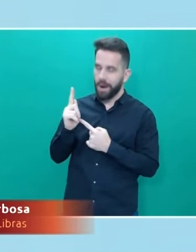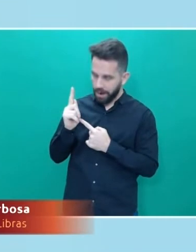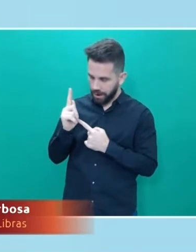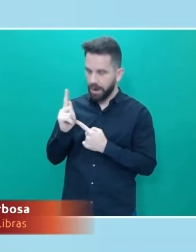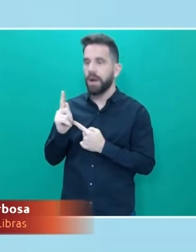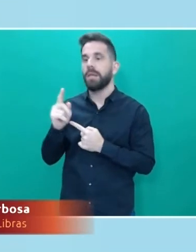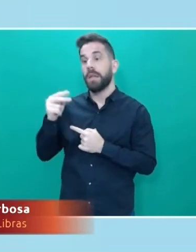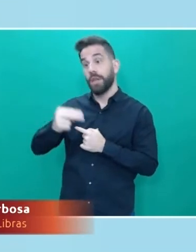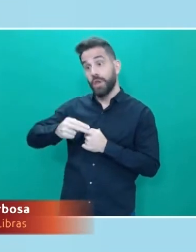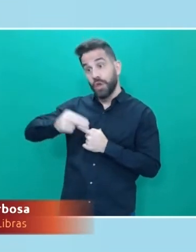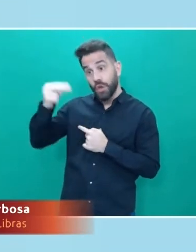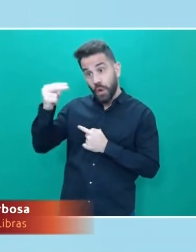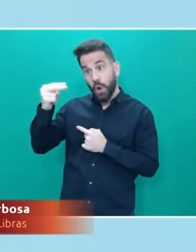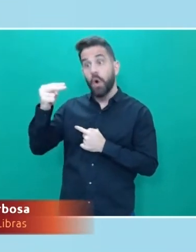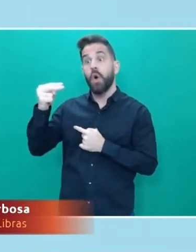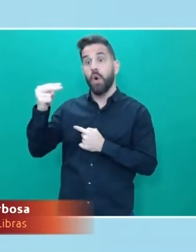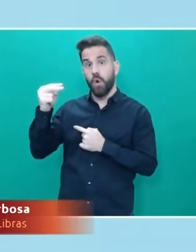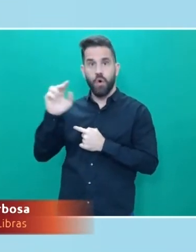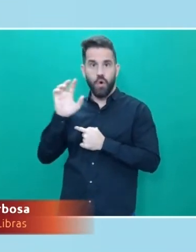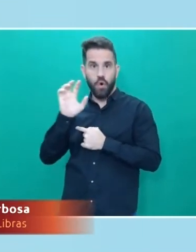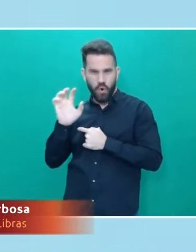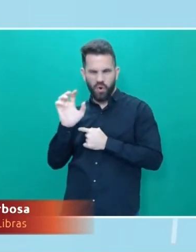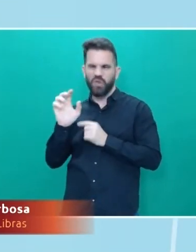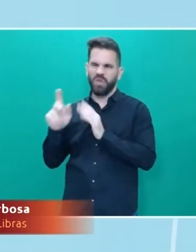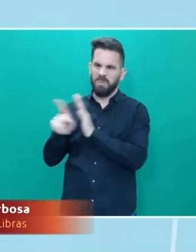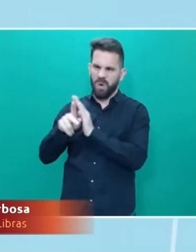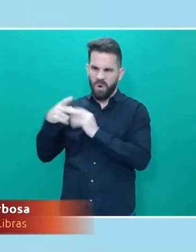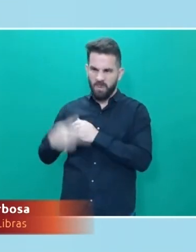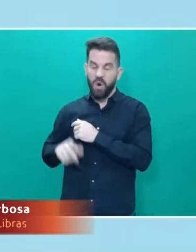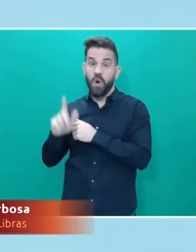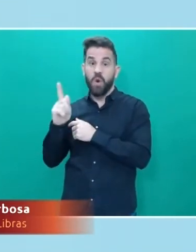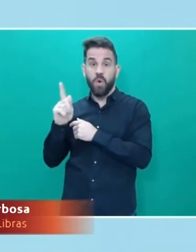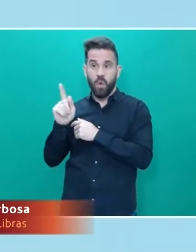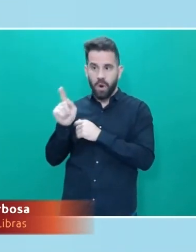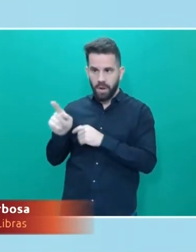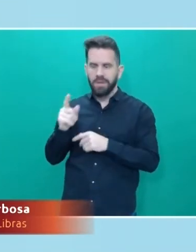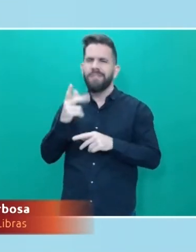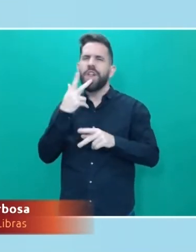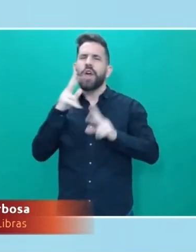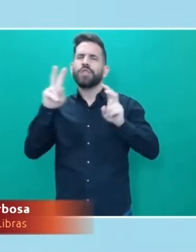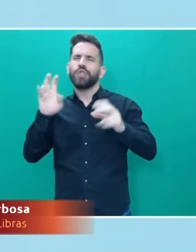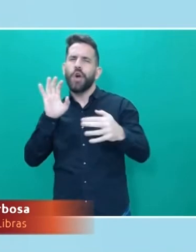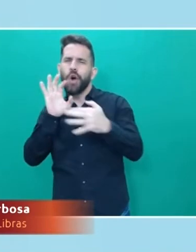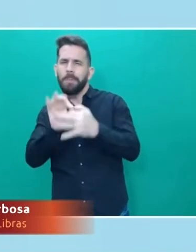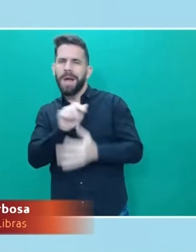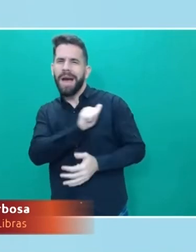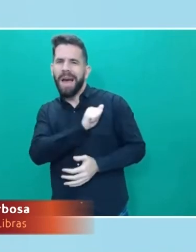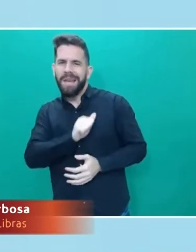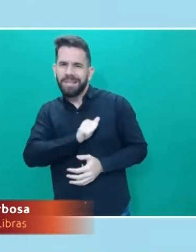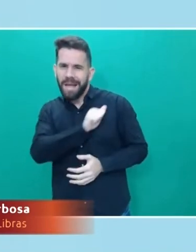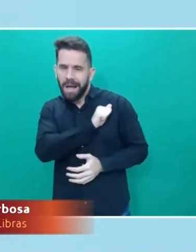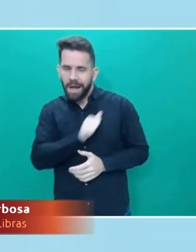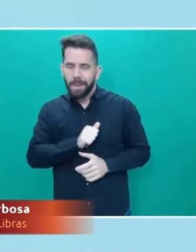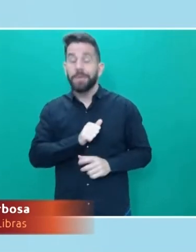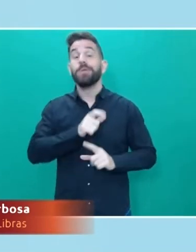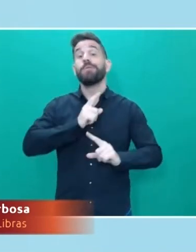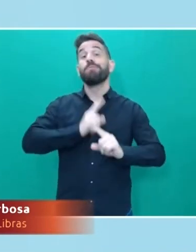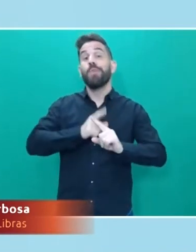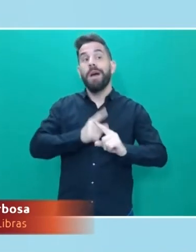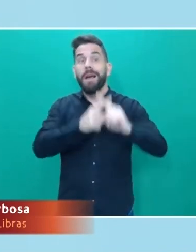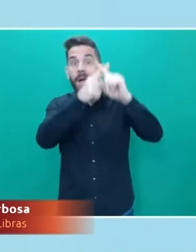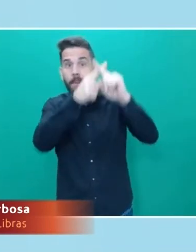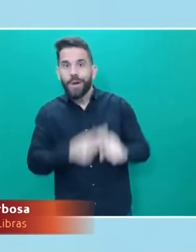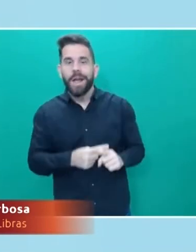norte de Goiânia e referente a Anápolis, o que ocorreu foi o Campeonato